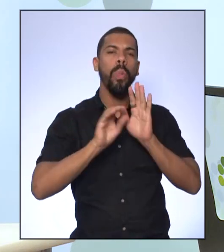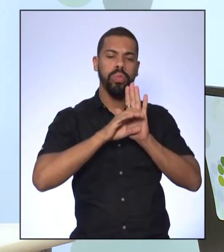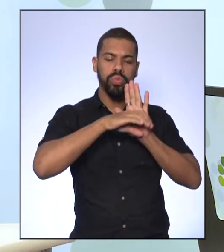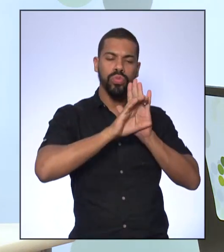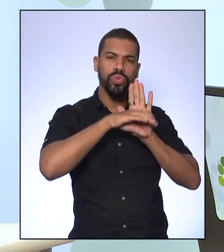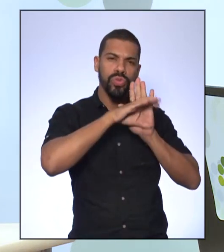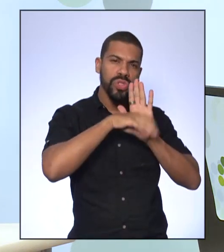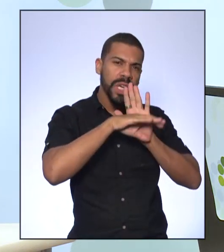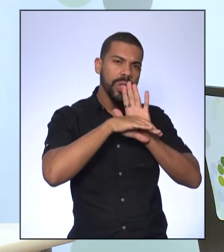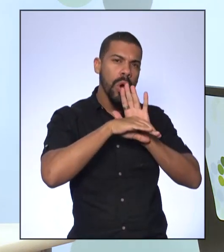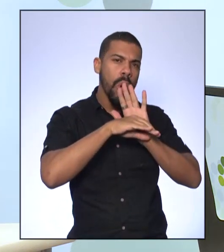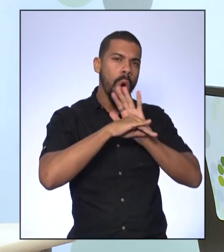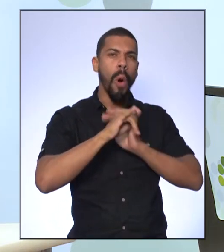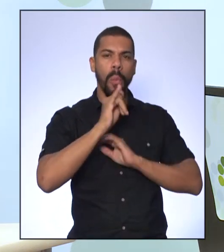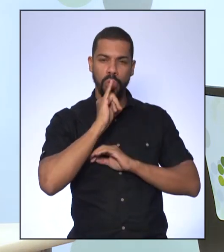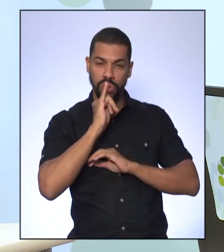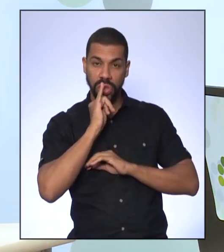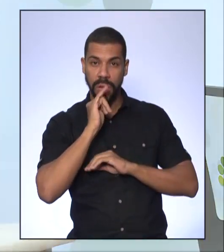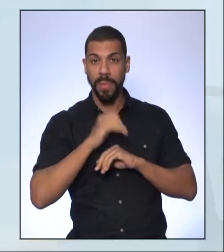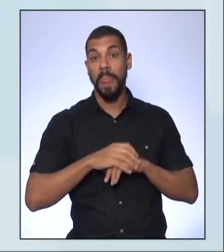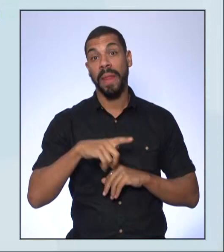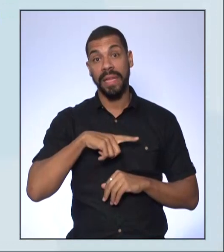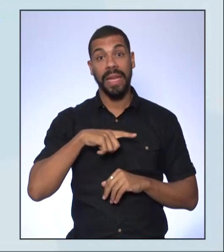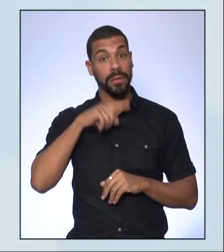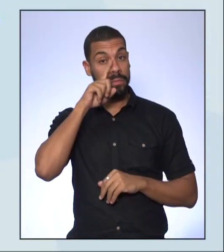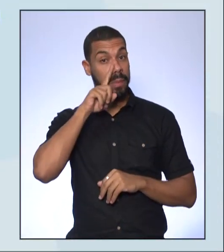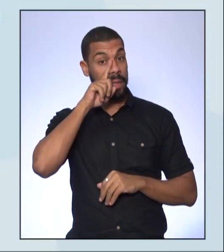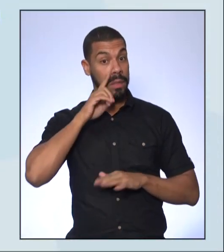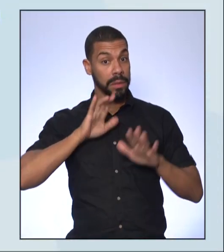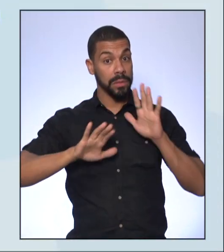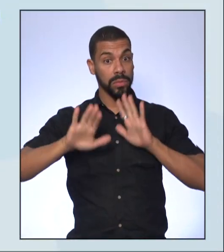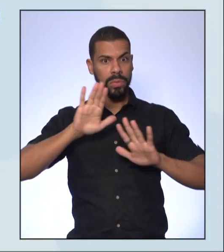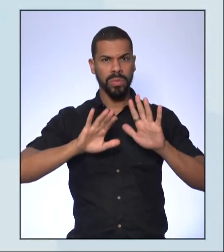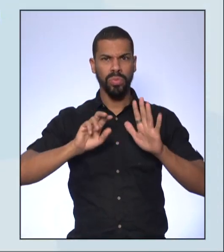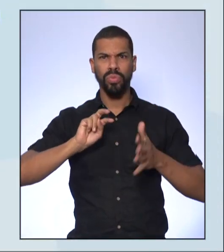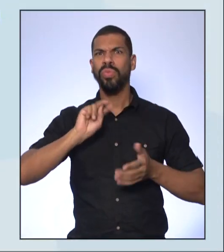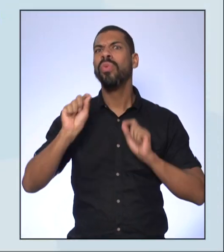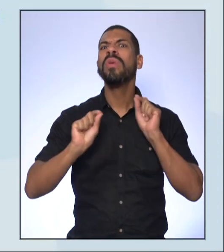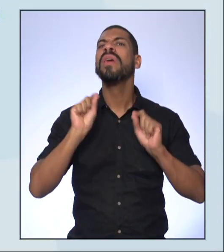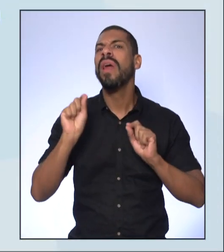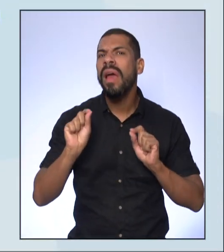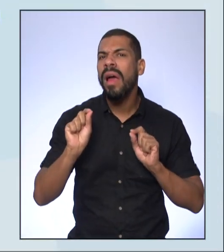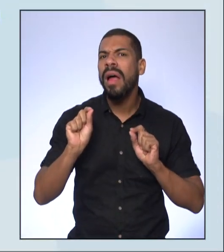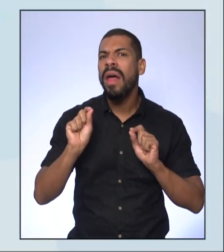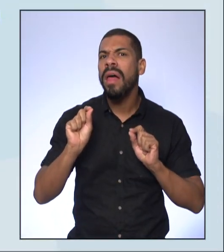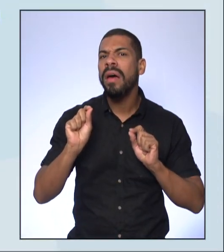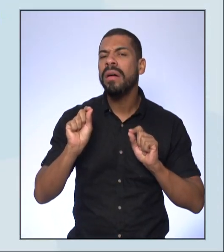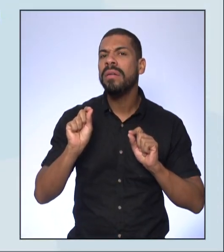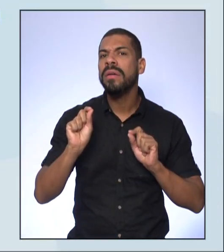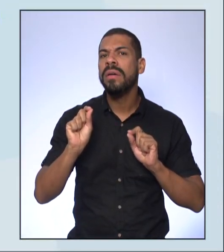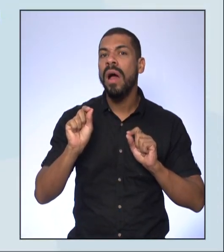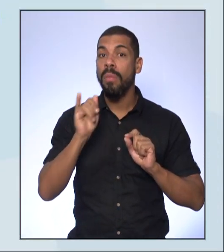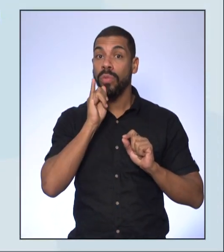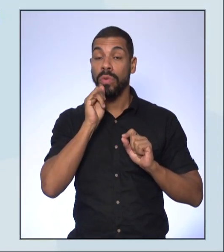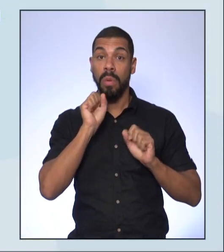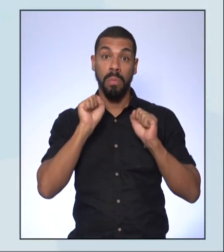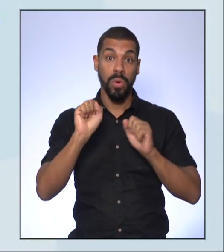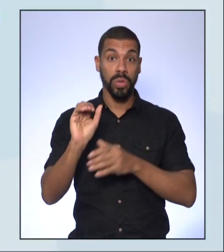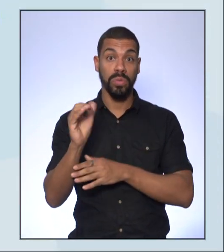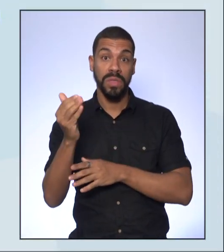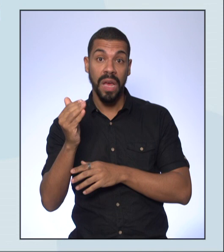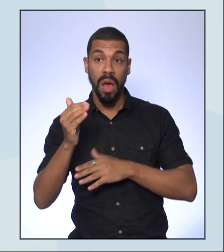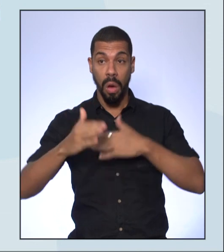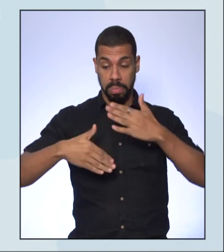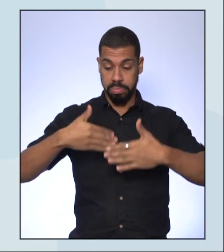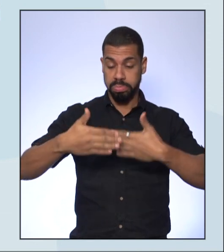Por exemplo, a gente tem a questão do perigo, né? O que é o perigo? Perigo refere-se à possibilidade de um processo